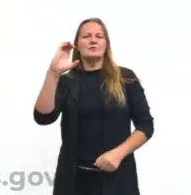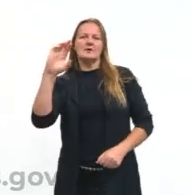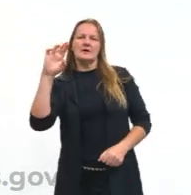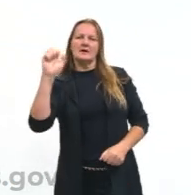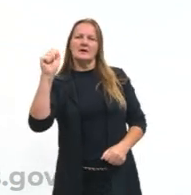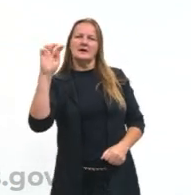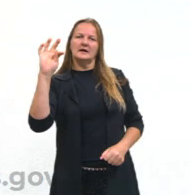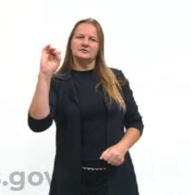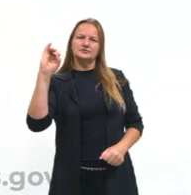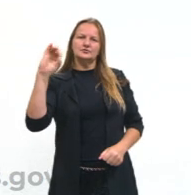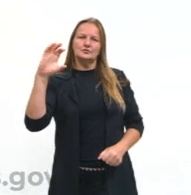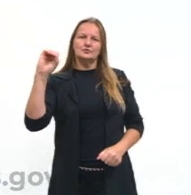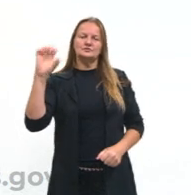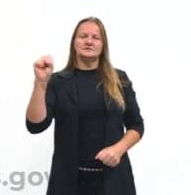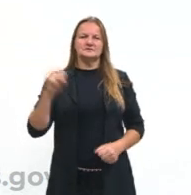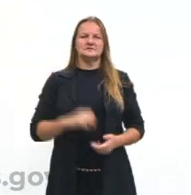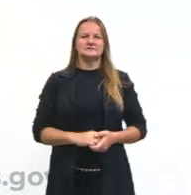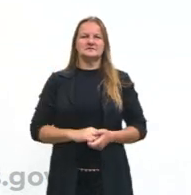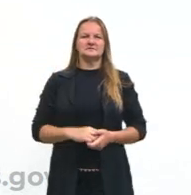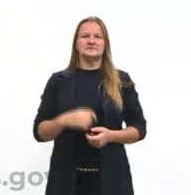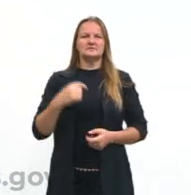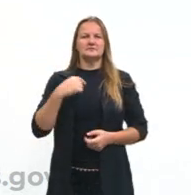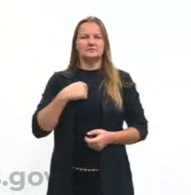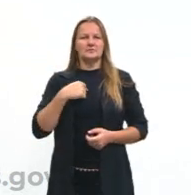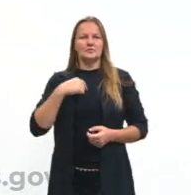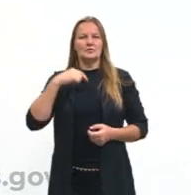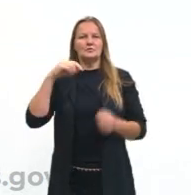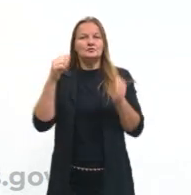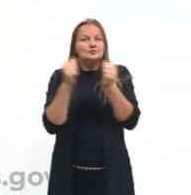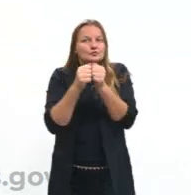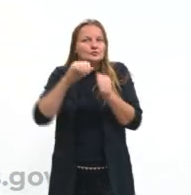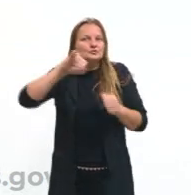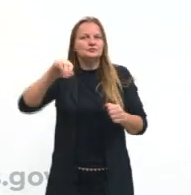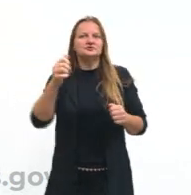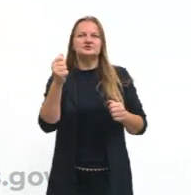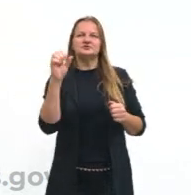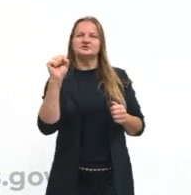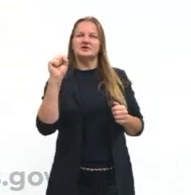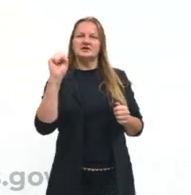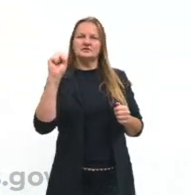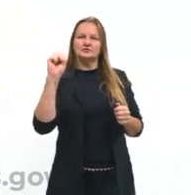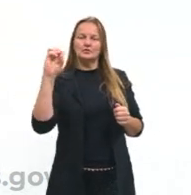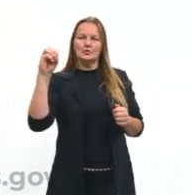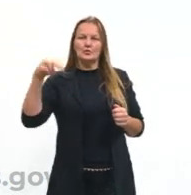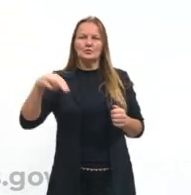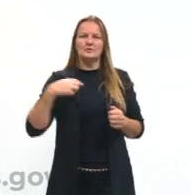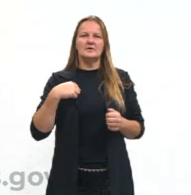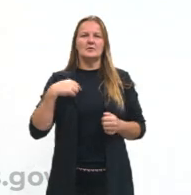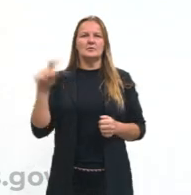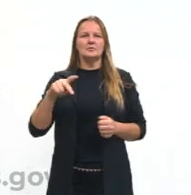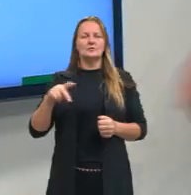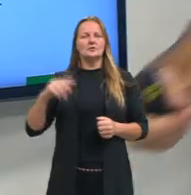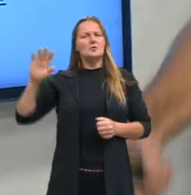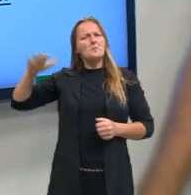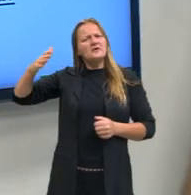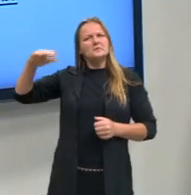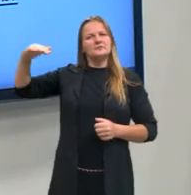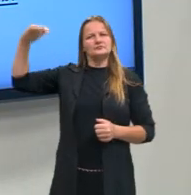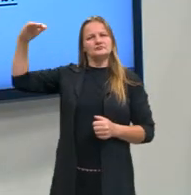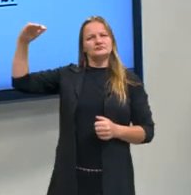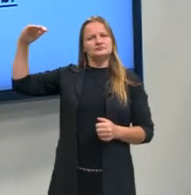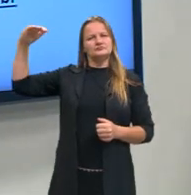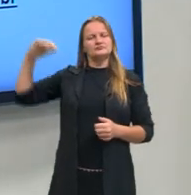preparada por mim e pelo professor já isso aqui também preparar as aulas comigo né Eu sou professor creme eu tenho estatura mediana